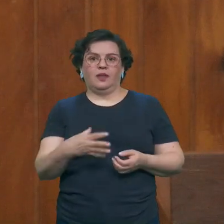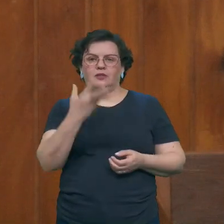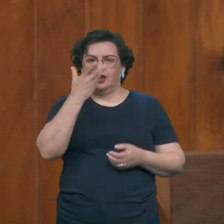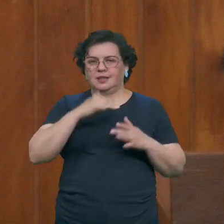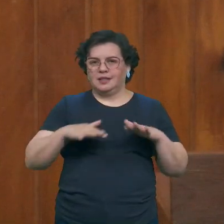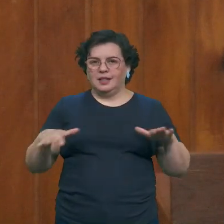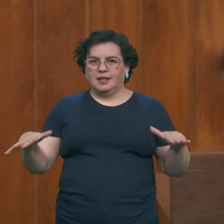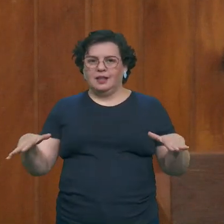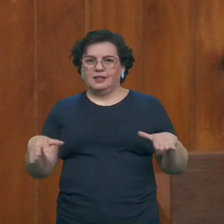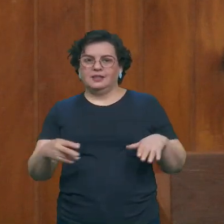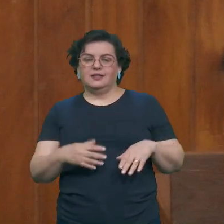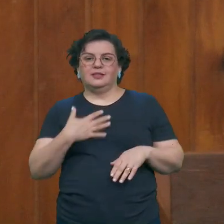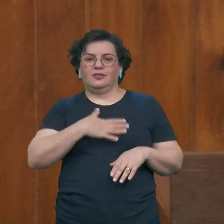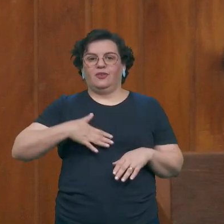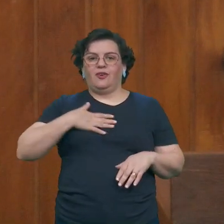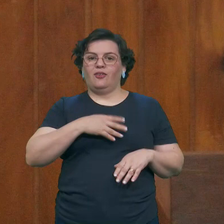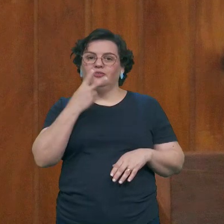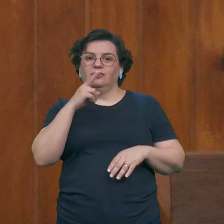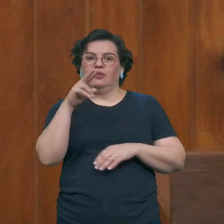crianças amam ver o Dino.